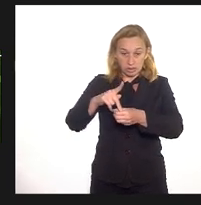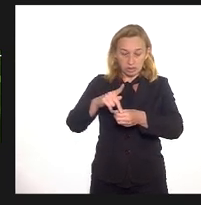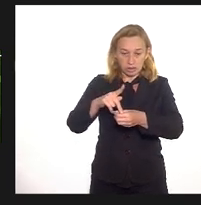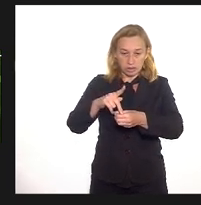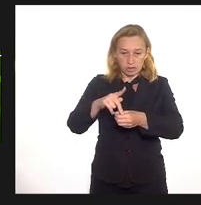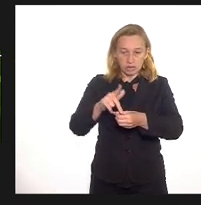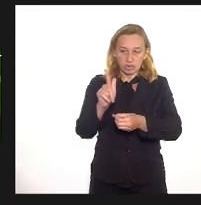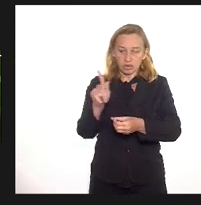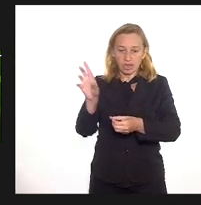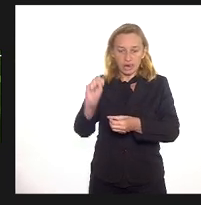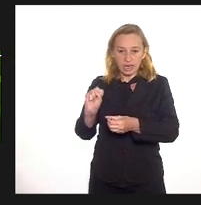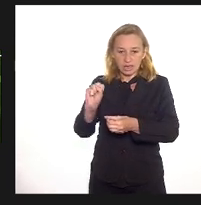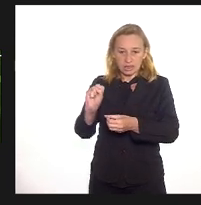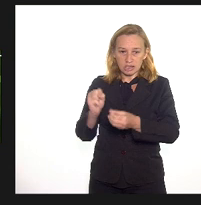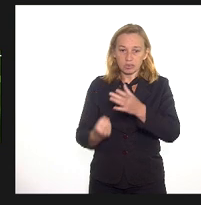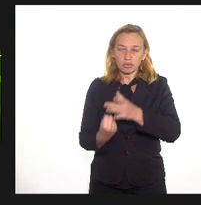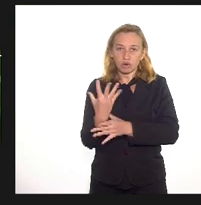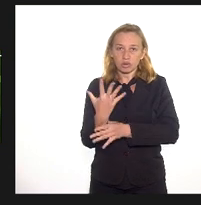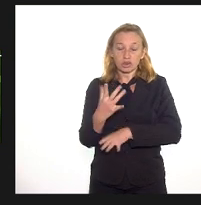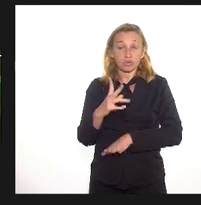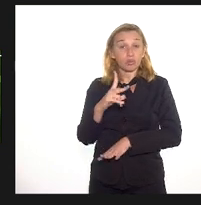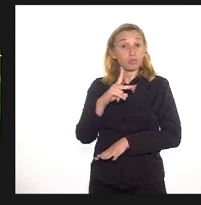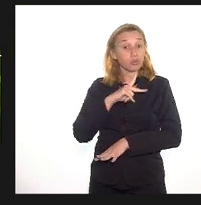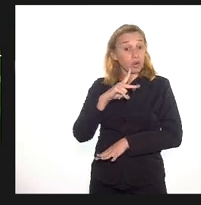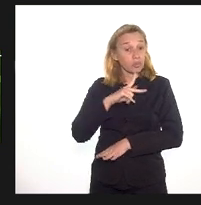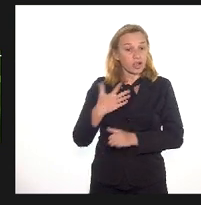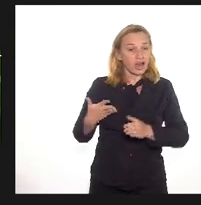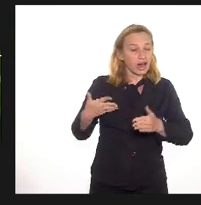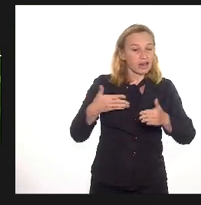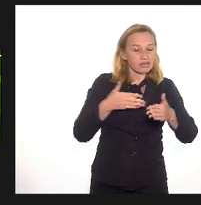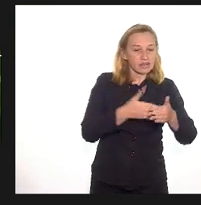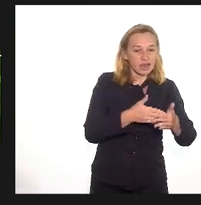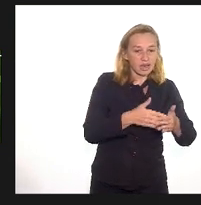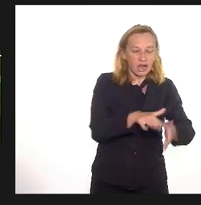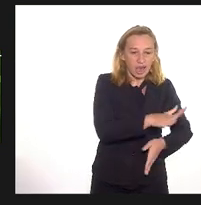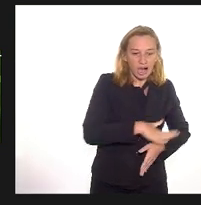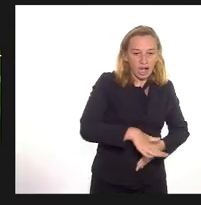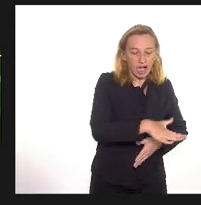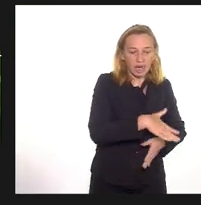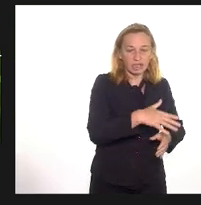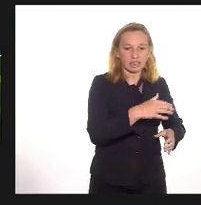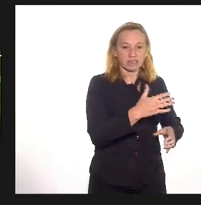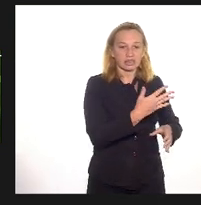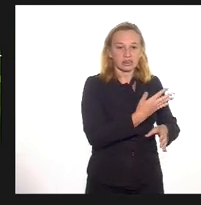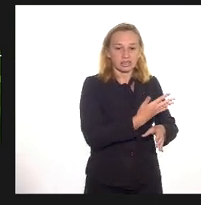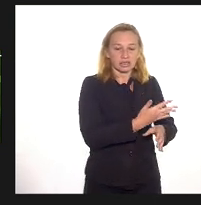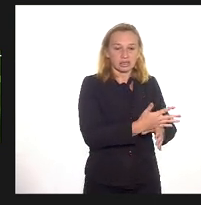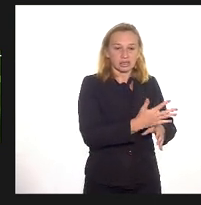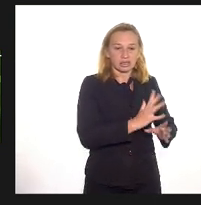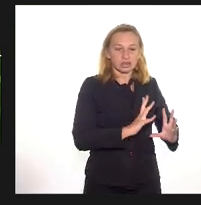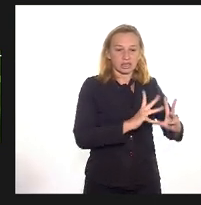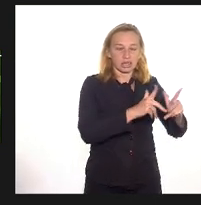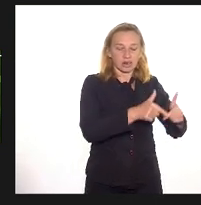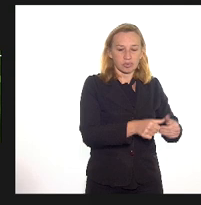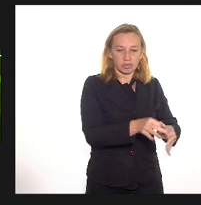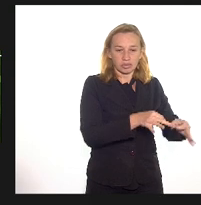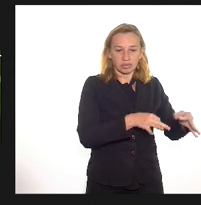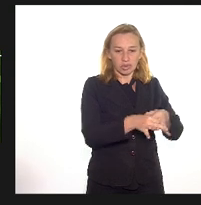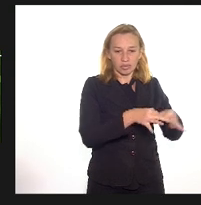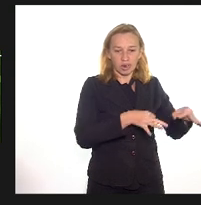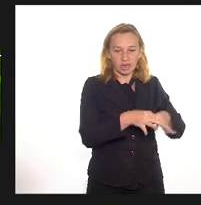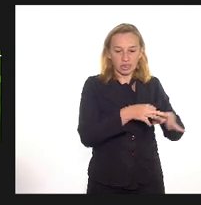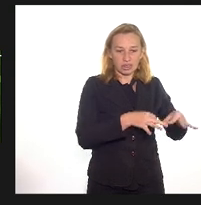um gás próprio até a unidade de tratamento de Caraguatatuba, em São Paulo. Ela,